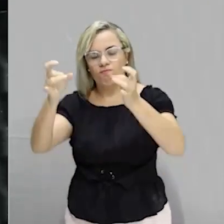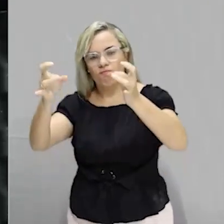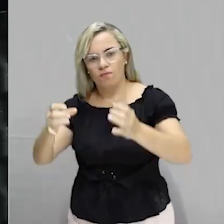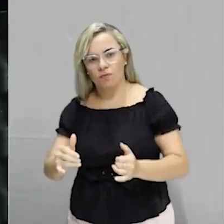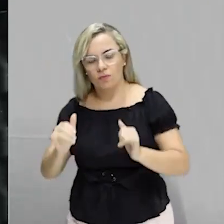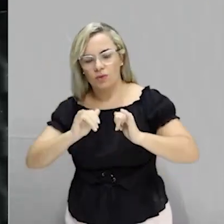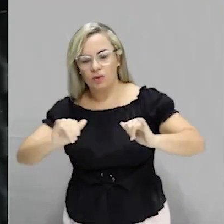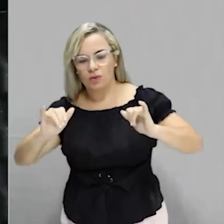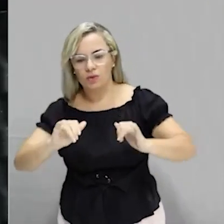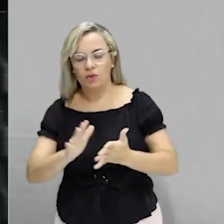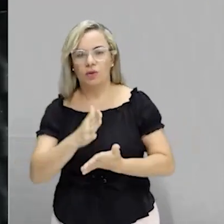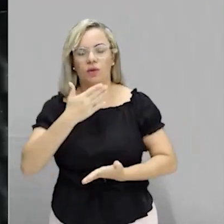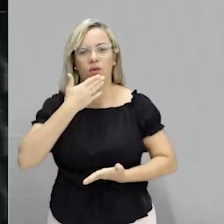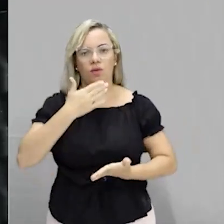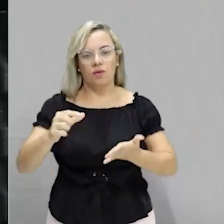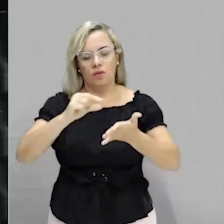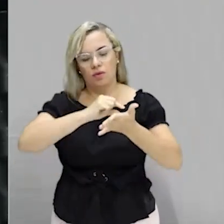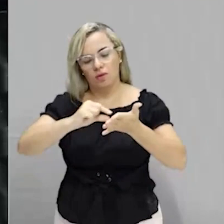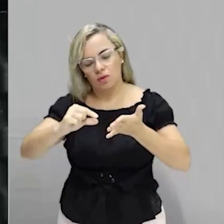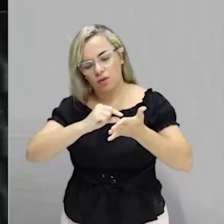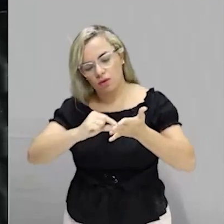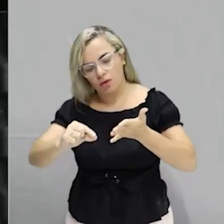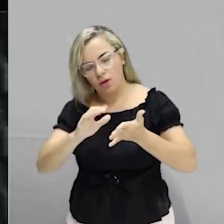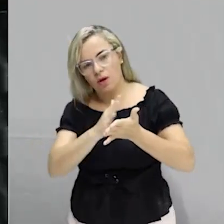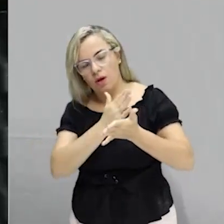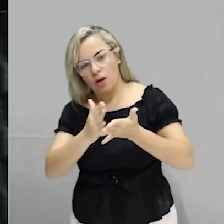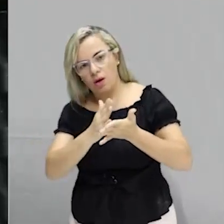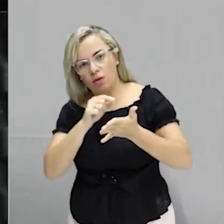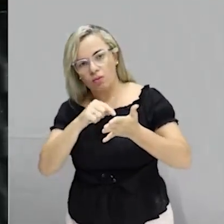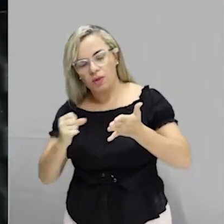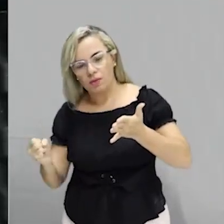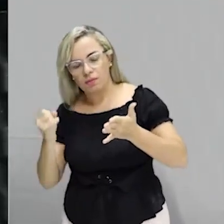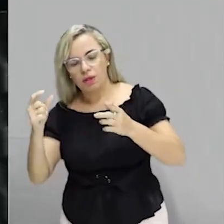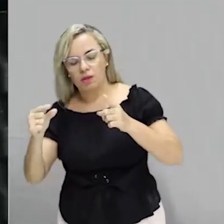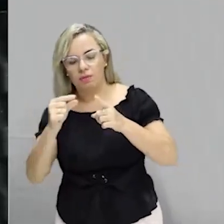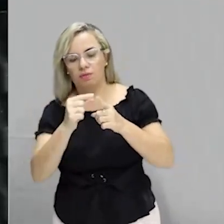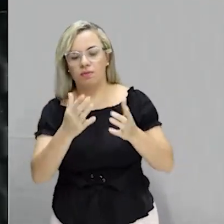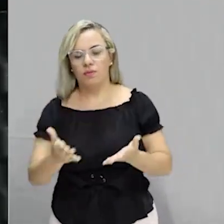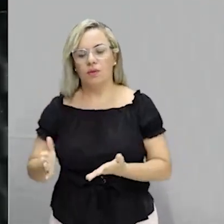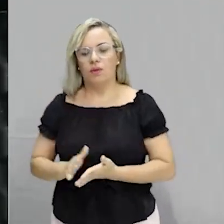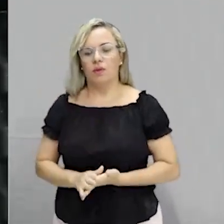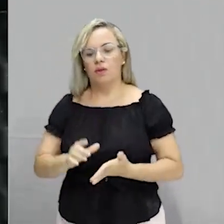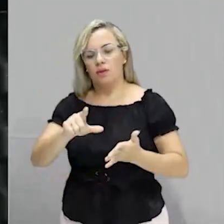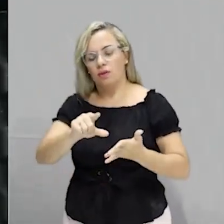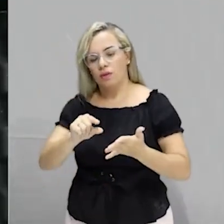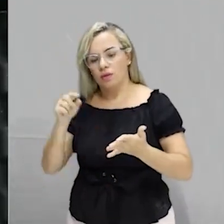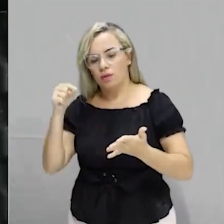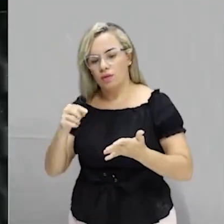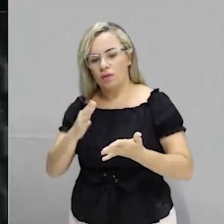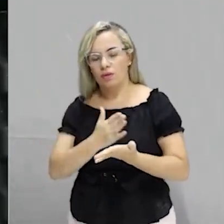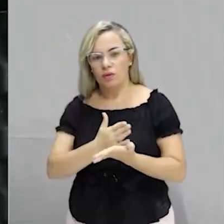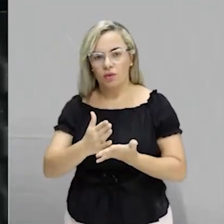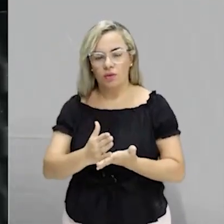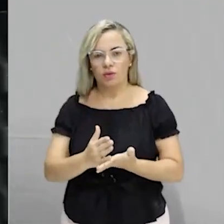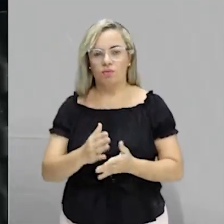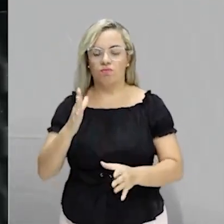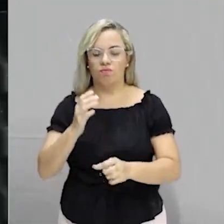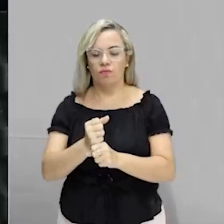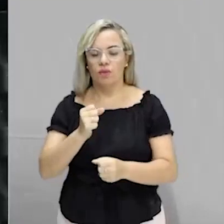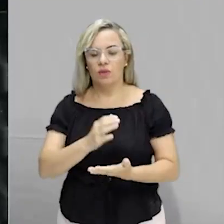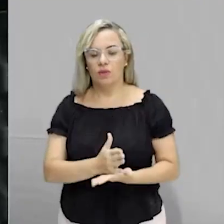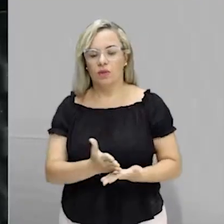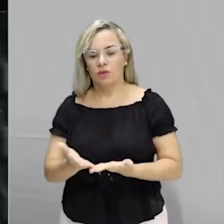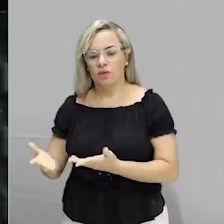informações, e eu pedi, né, para você sublinhar algumas coisinhas, tá? Dentre as opções, nós vamos, né, partir para o procedimento de cálculo e ver